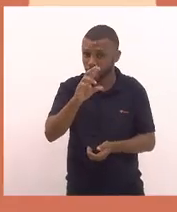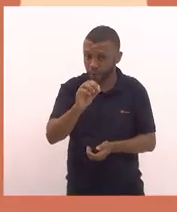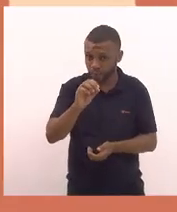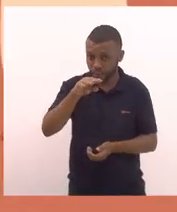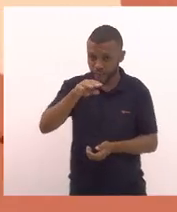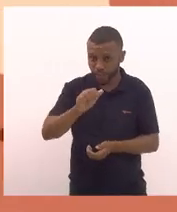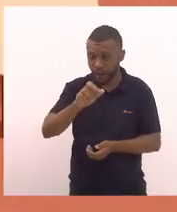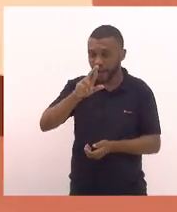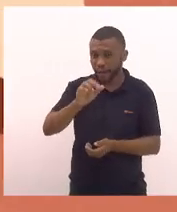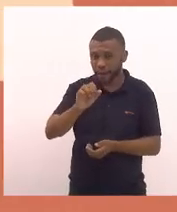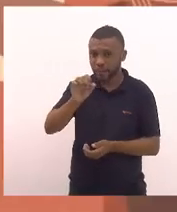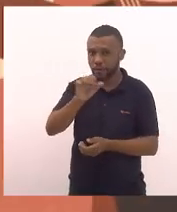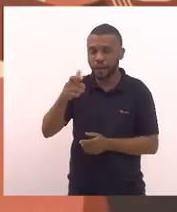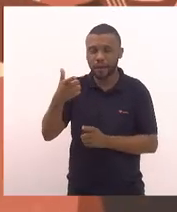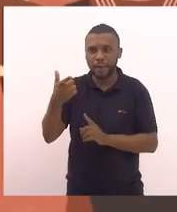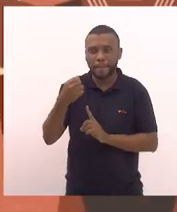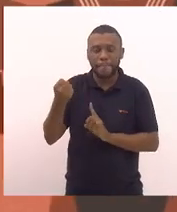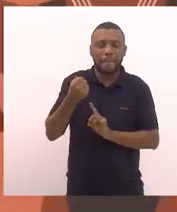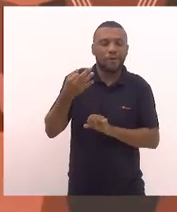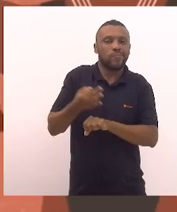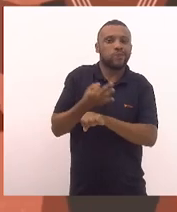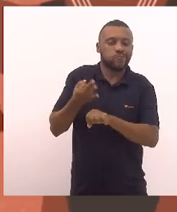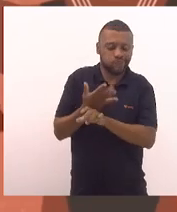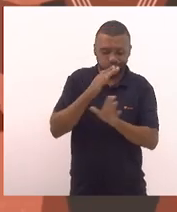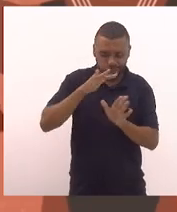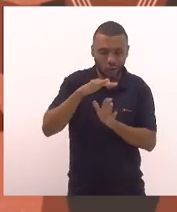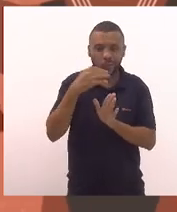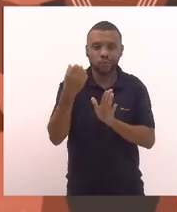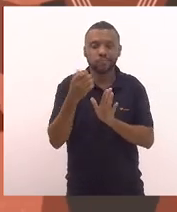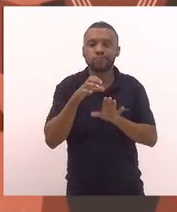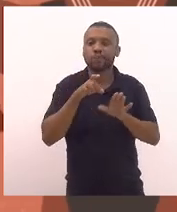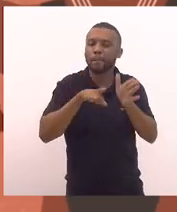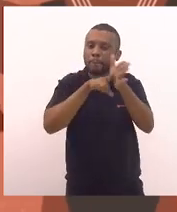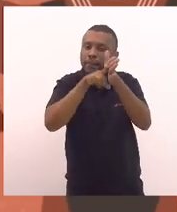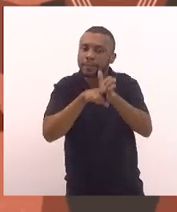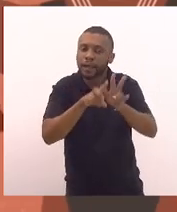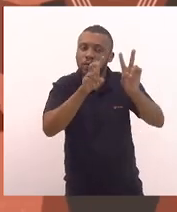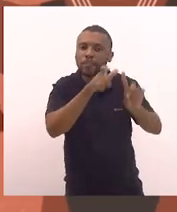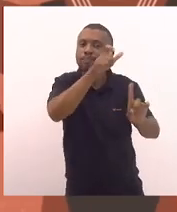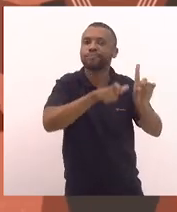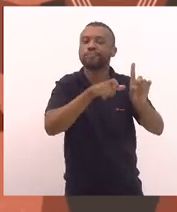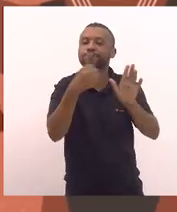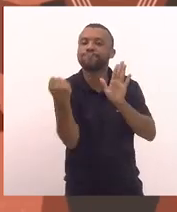É, eu fui buscar uma figura emblemática negra que fosse,